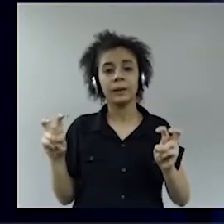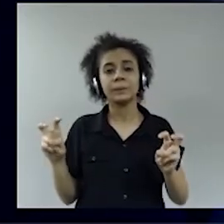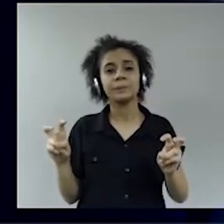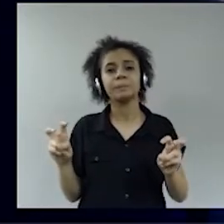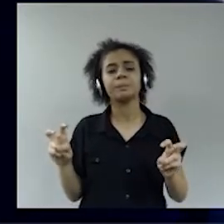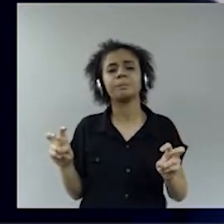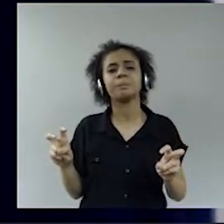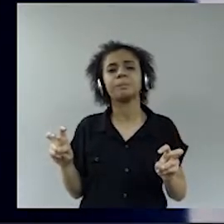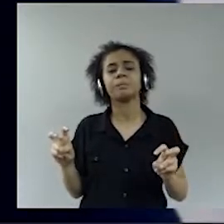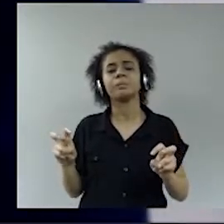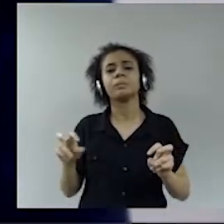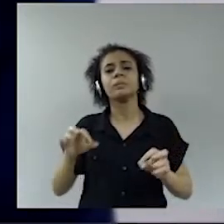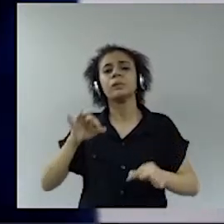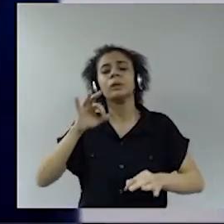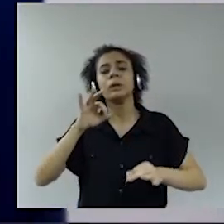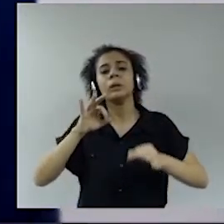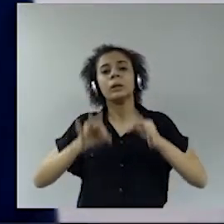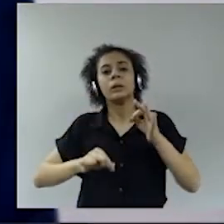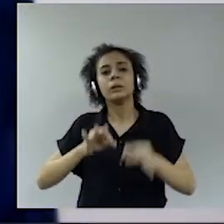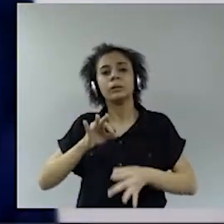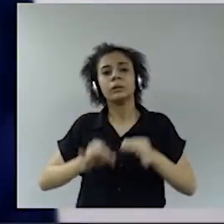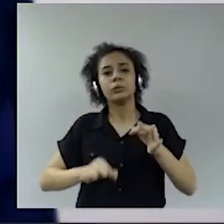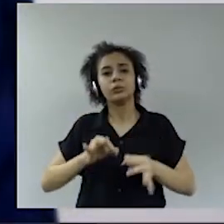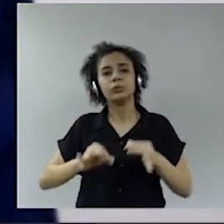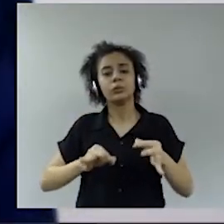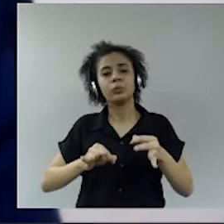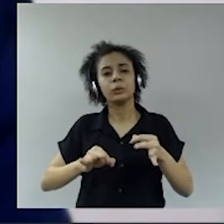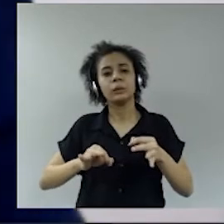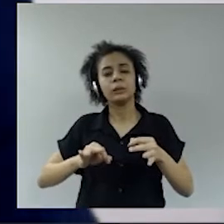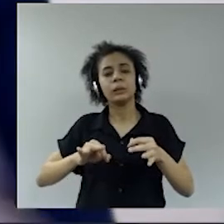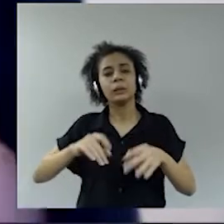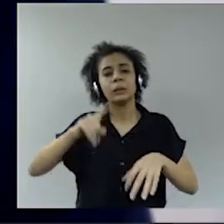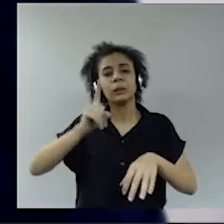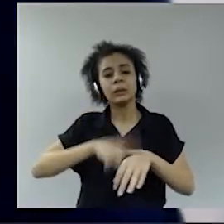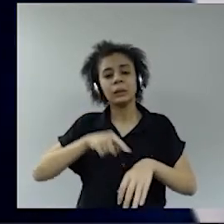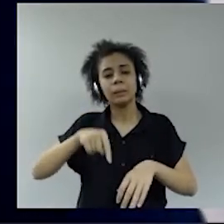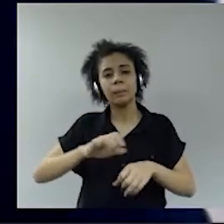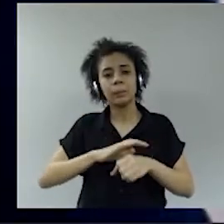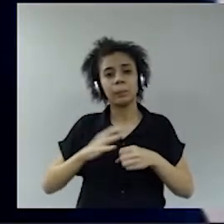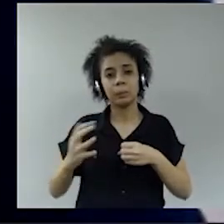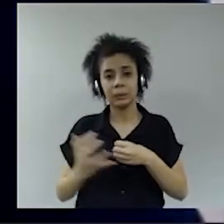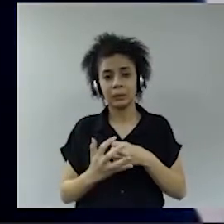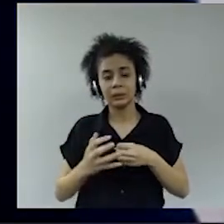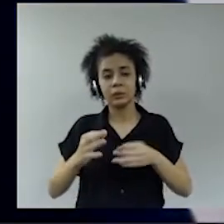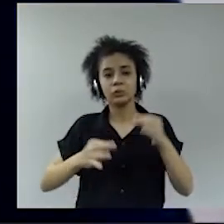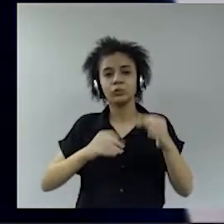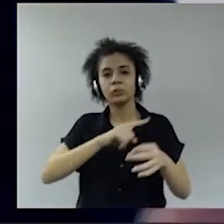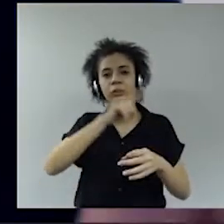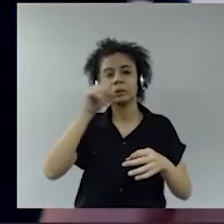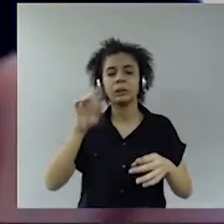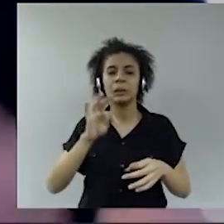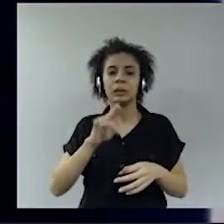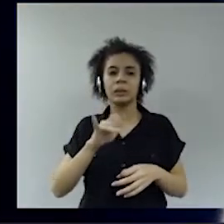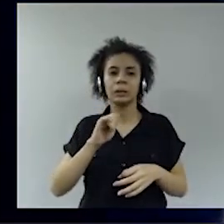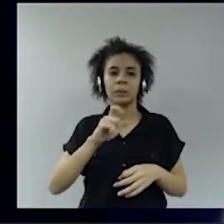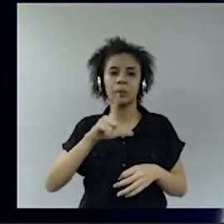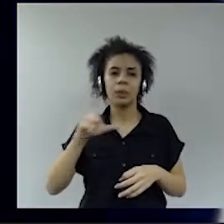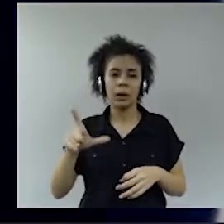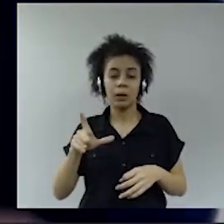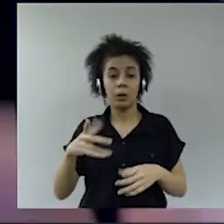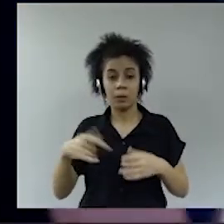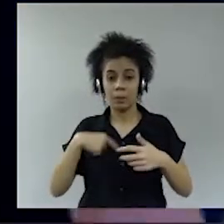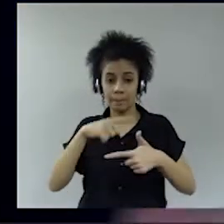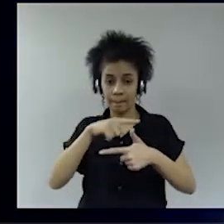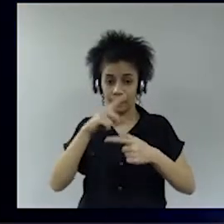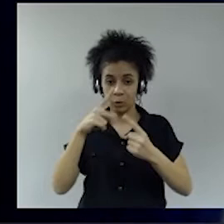do Júri em tempos de pandemia. Vou dividi-los em duas partes. A primeira,